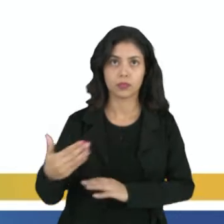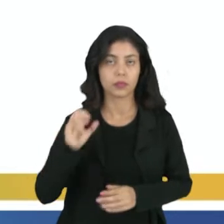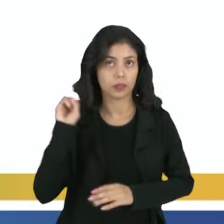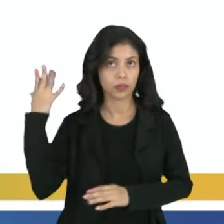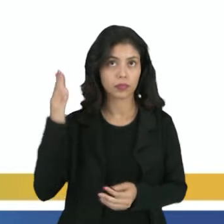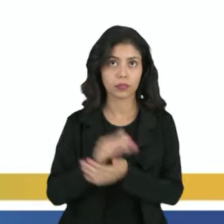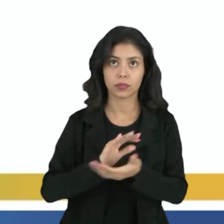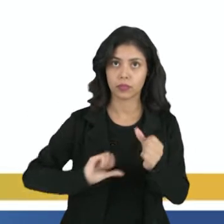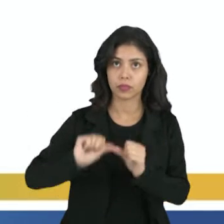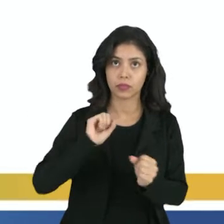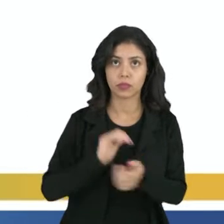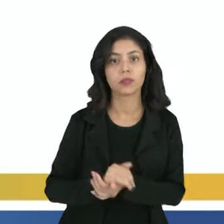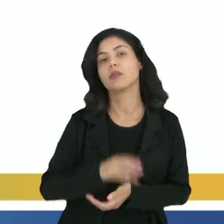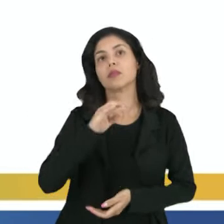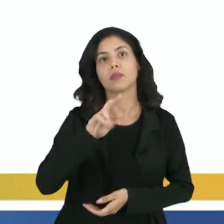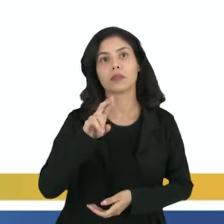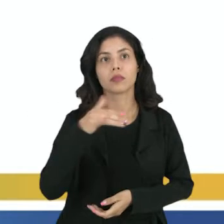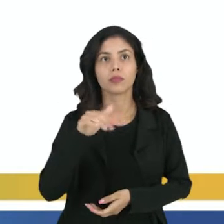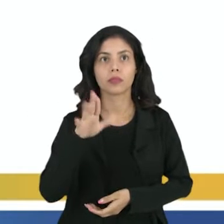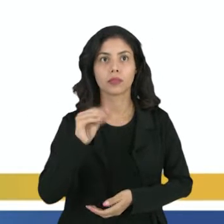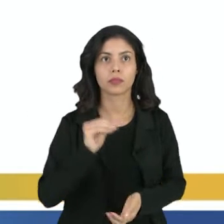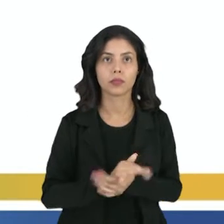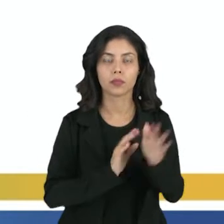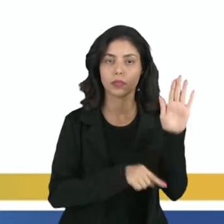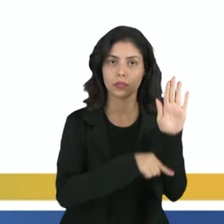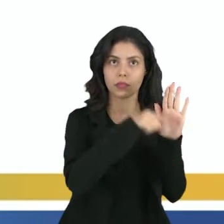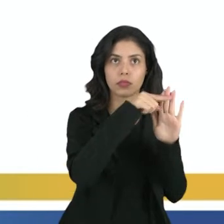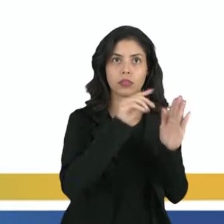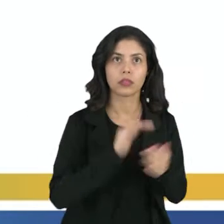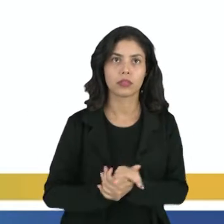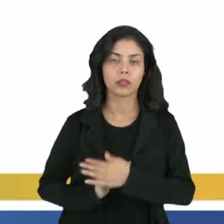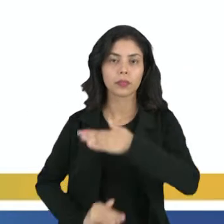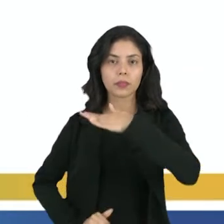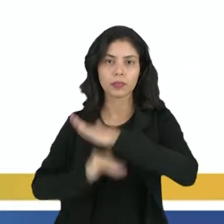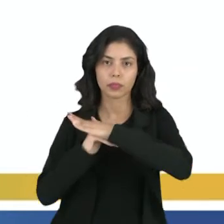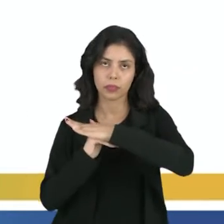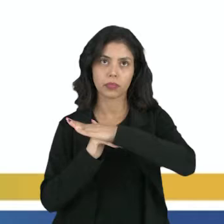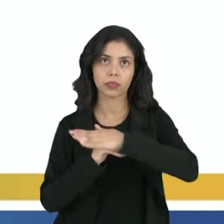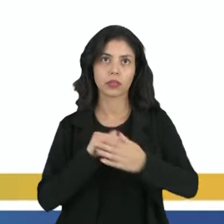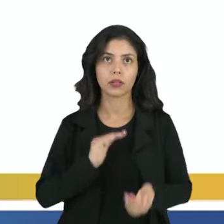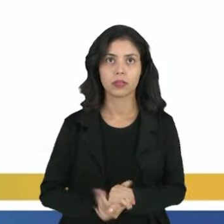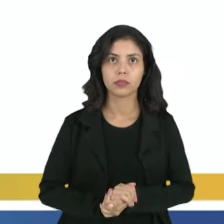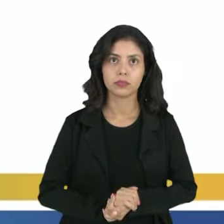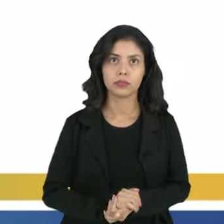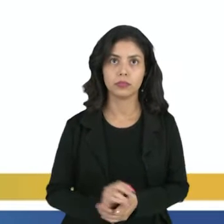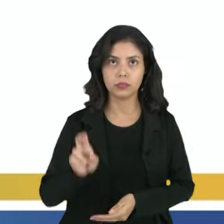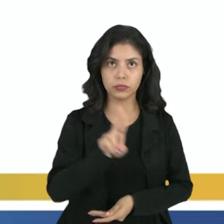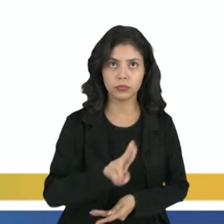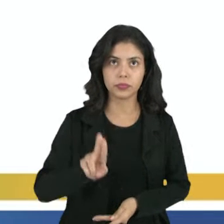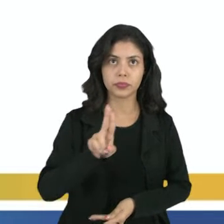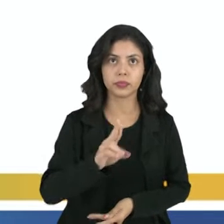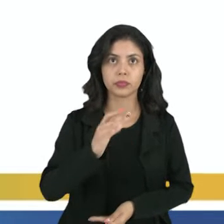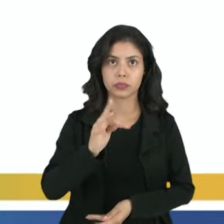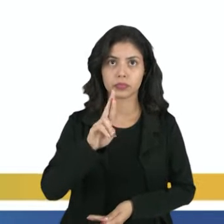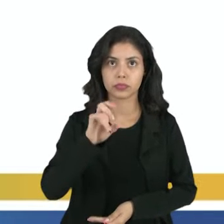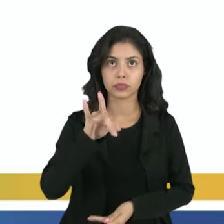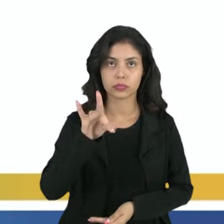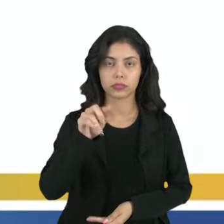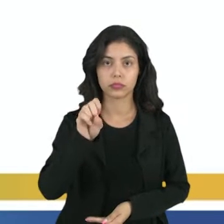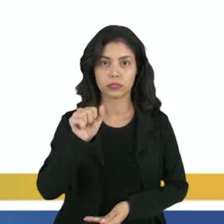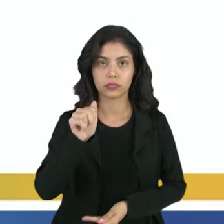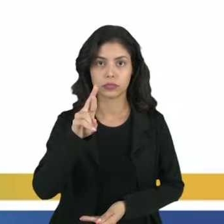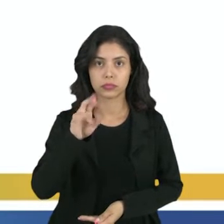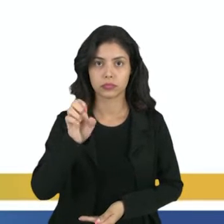quando ocorrem mudanças de concentração, temperatura, pressão ou uso